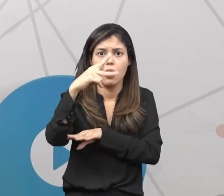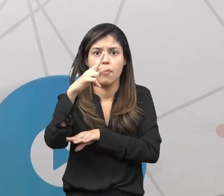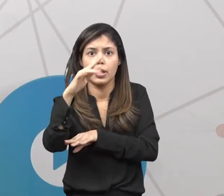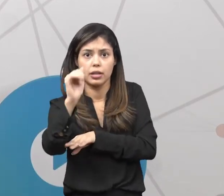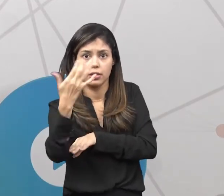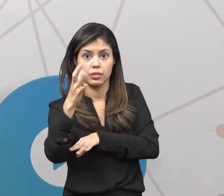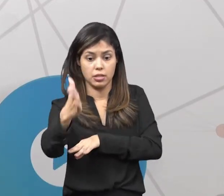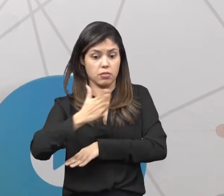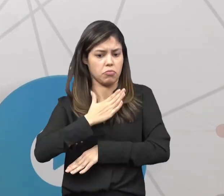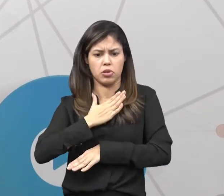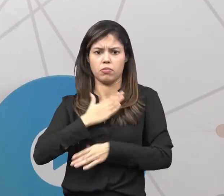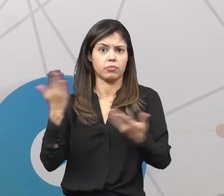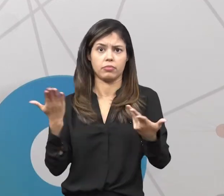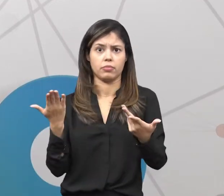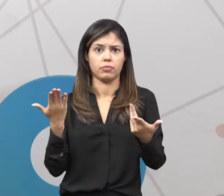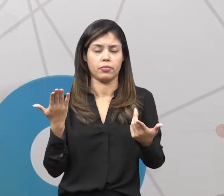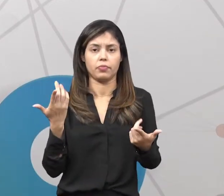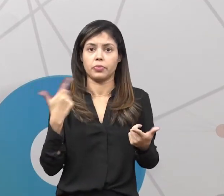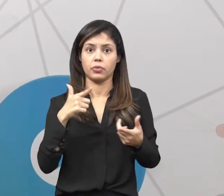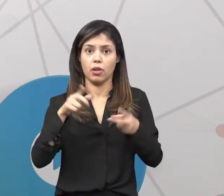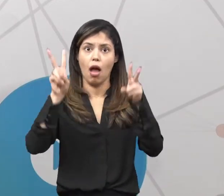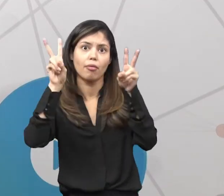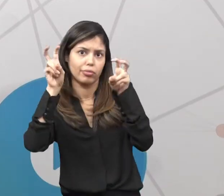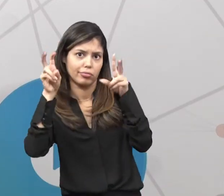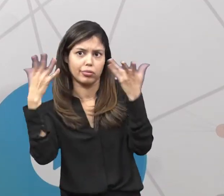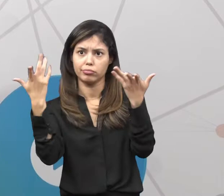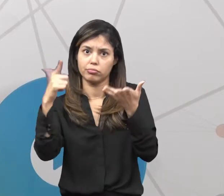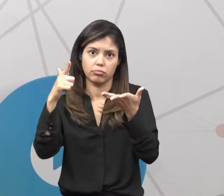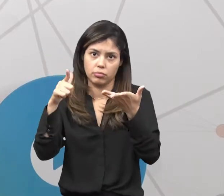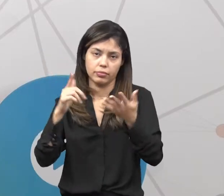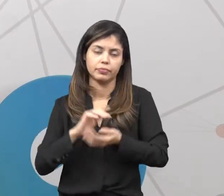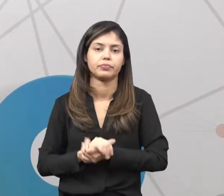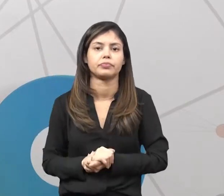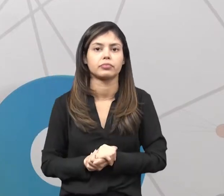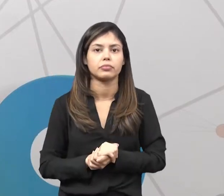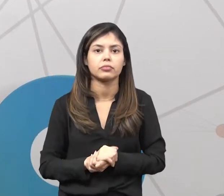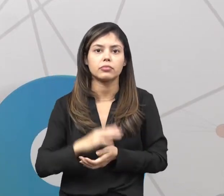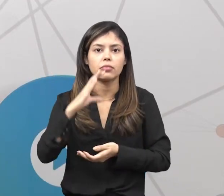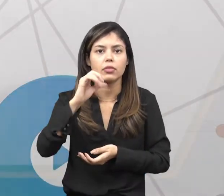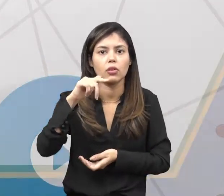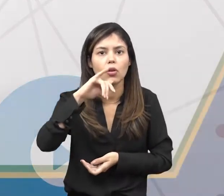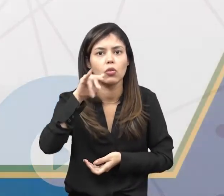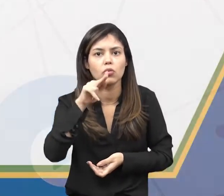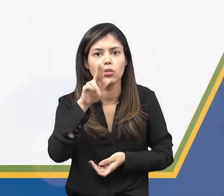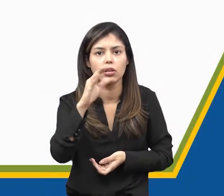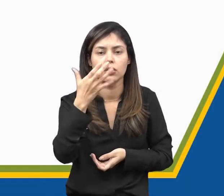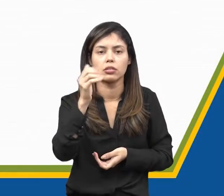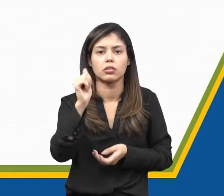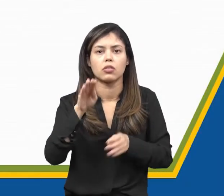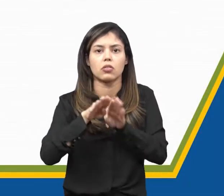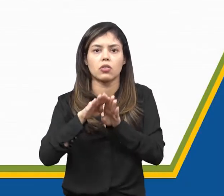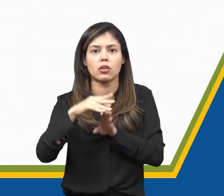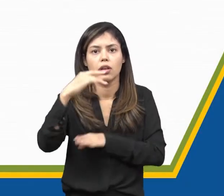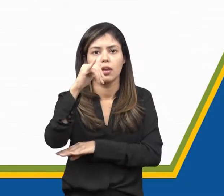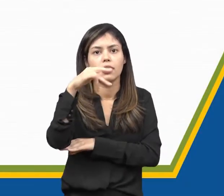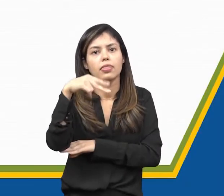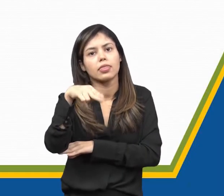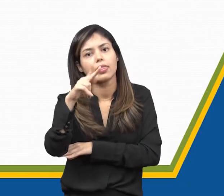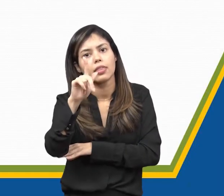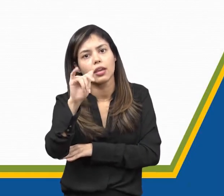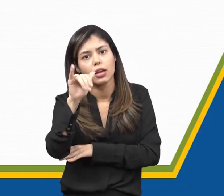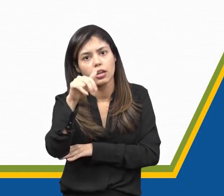auto-imperação para mim mesmo. Isso, teoricamente, não existe. Conjugações de imperativo negativo vão acontecer da seguinte